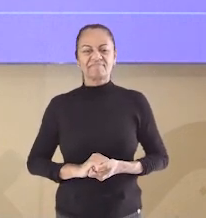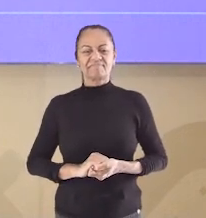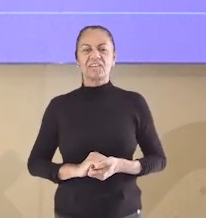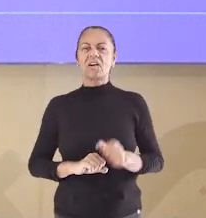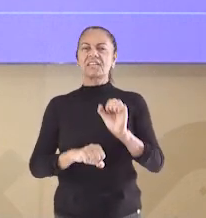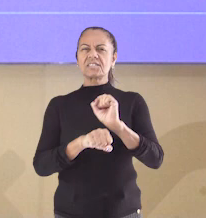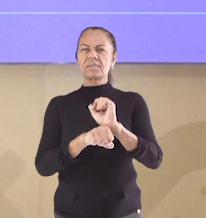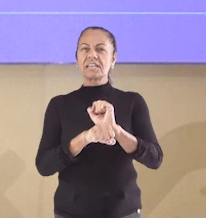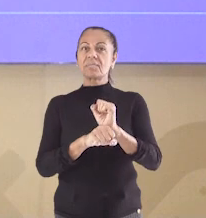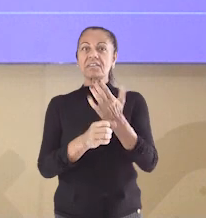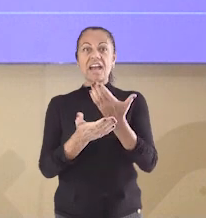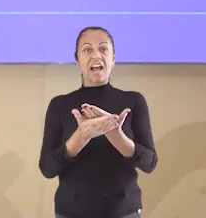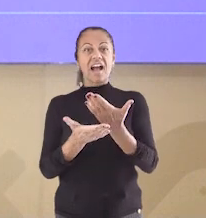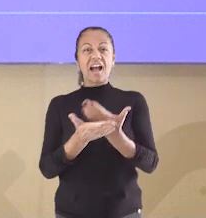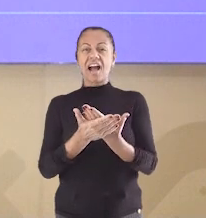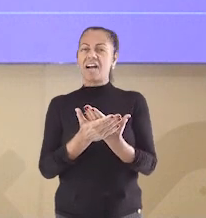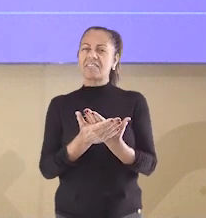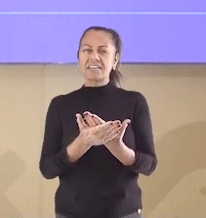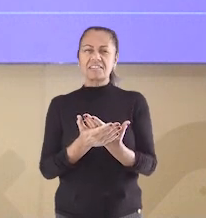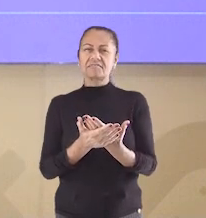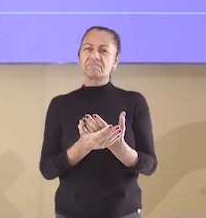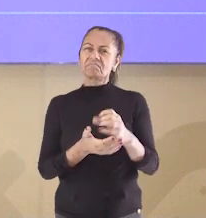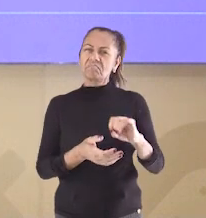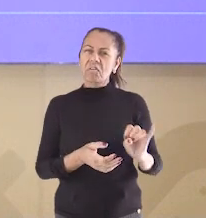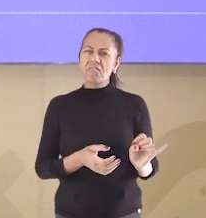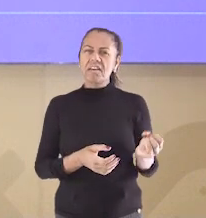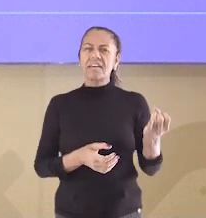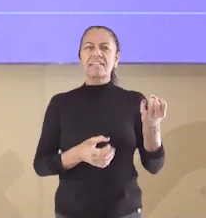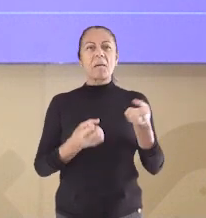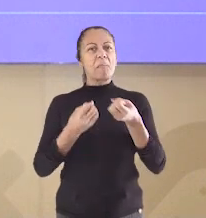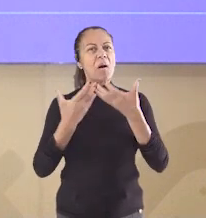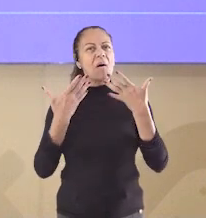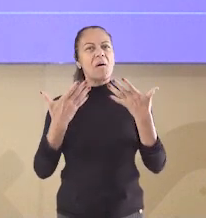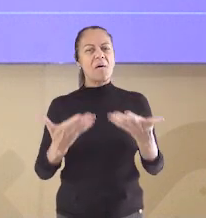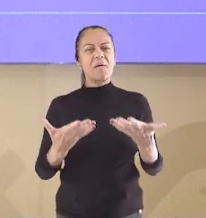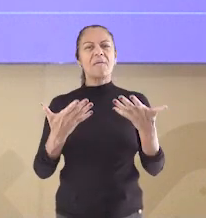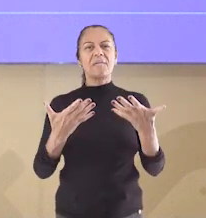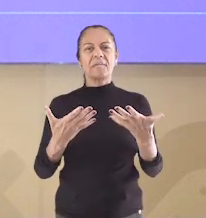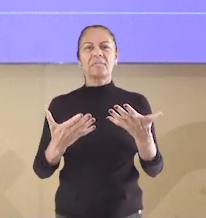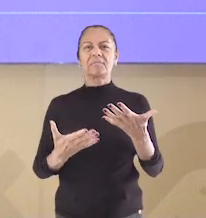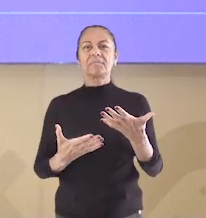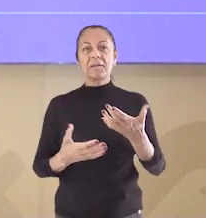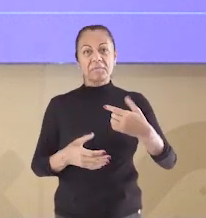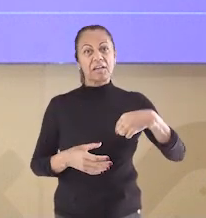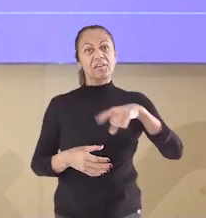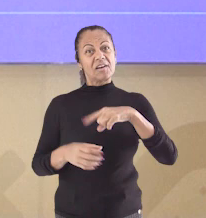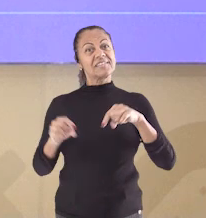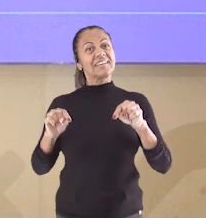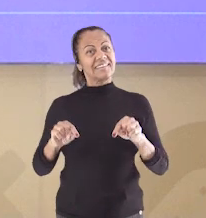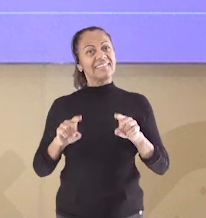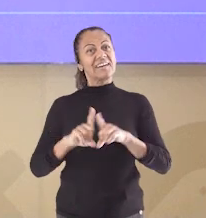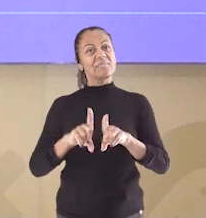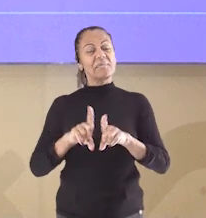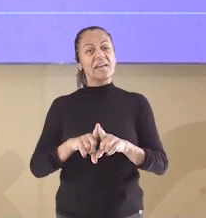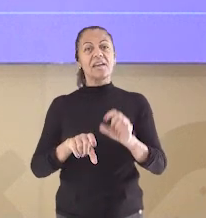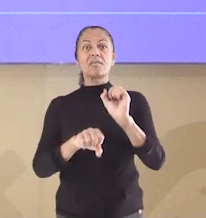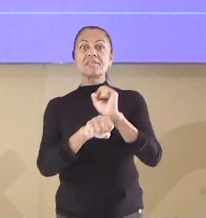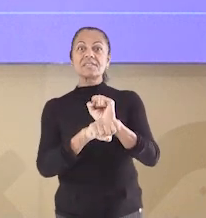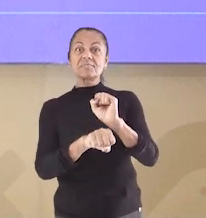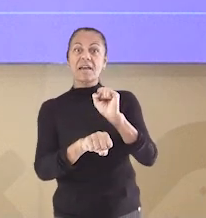celular. Olha, esperamos que esta aula tenha sido muito proveitosa para você, assim como foi para